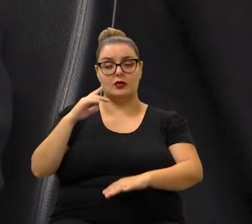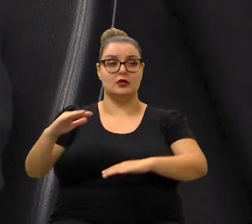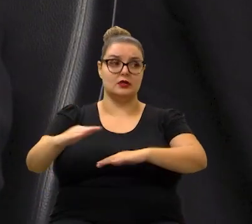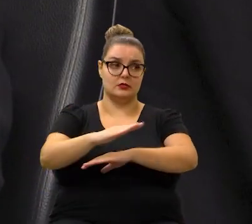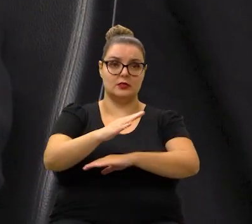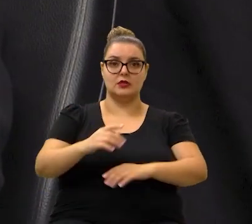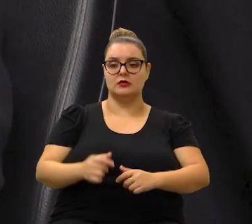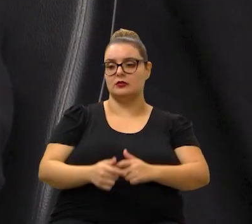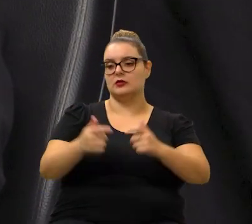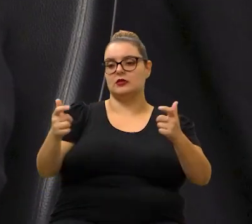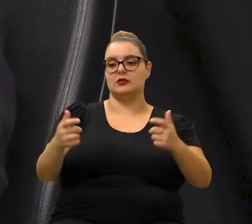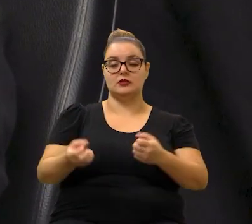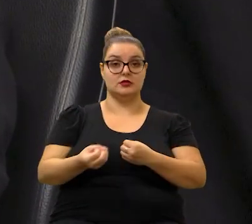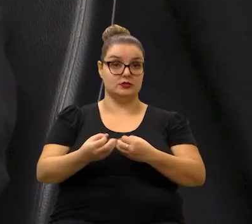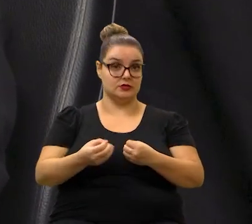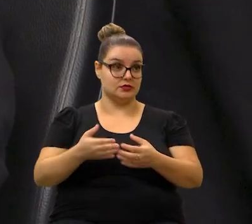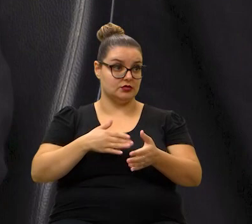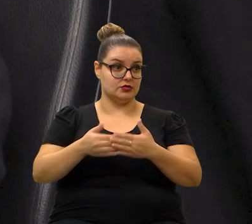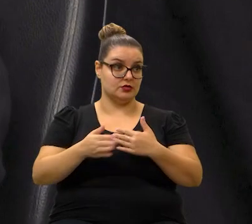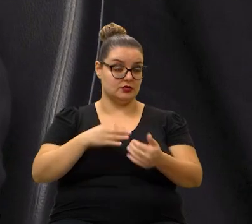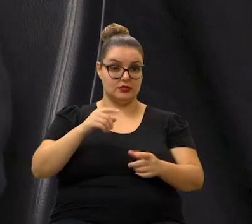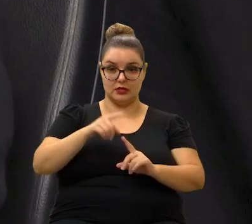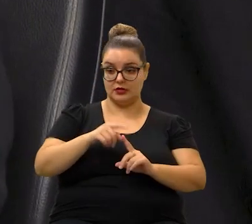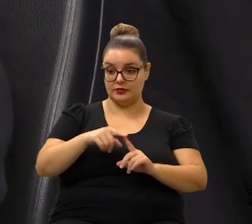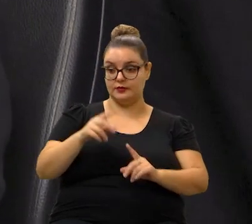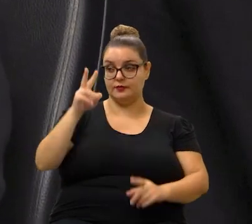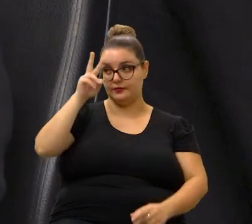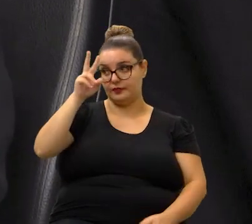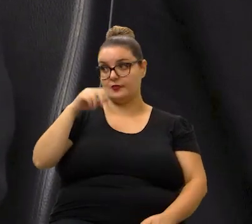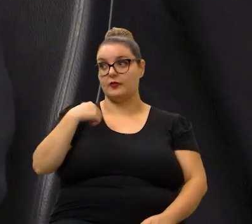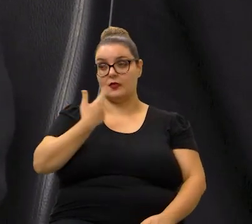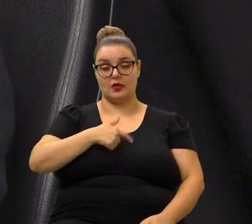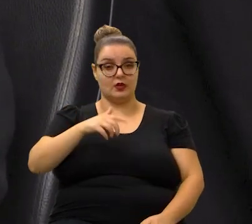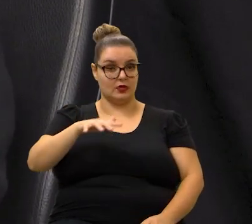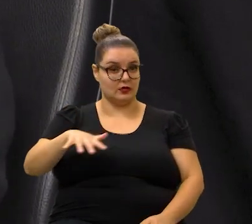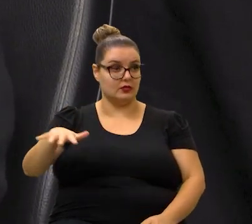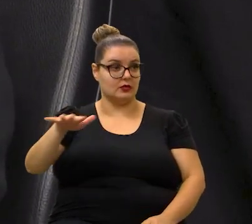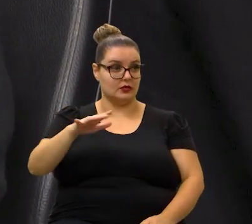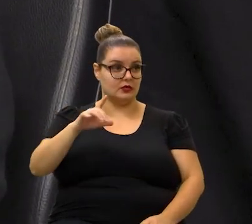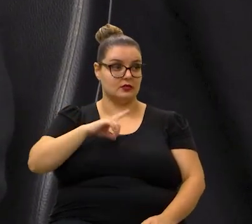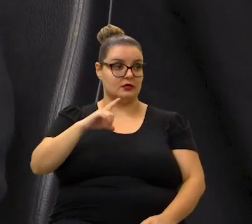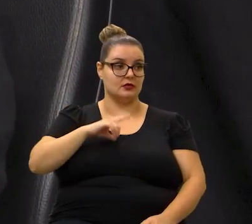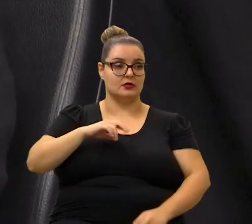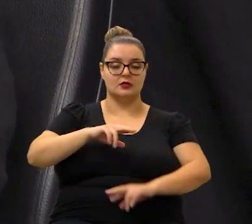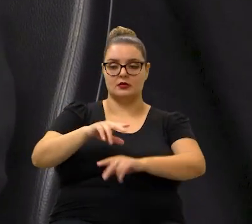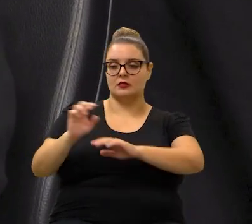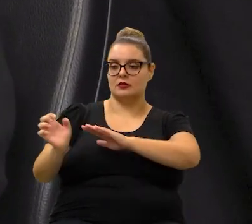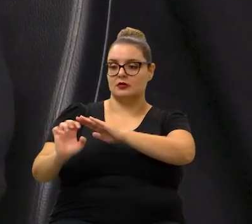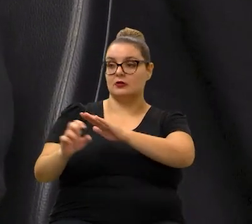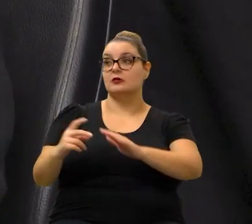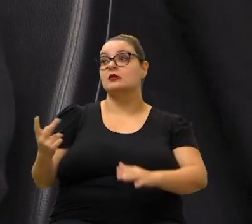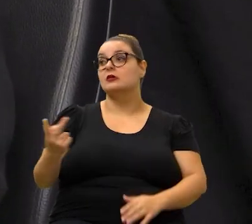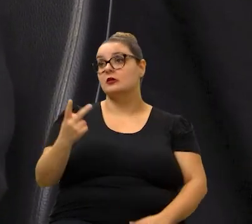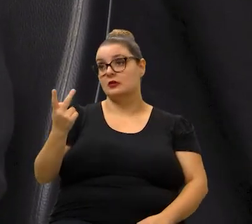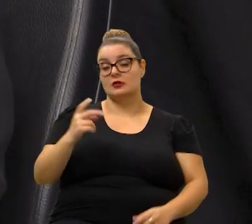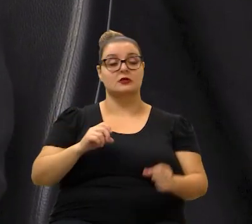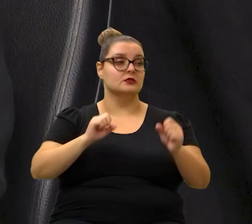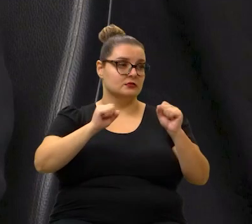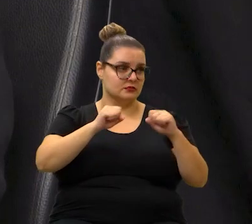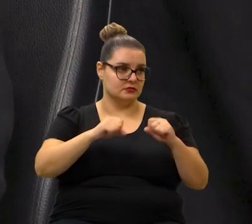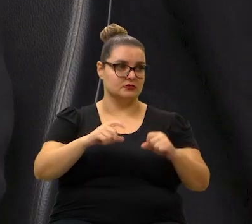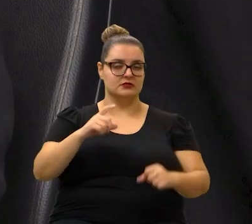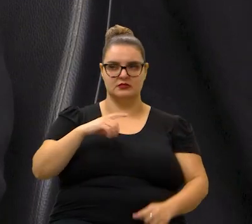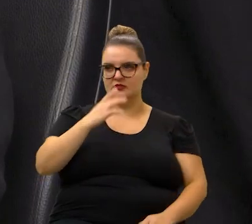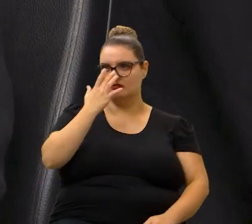informações de qualquer tipo de situação Lembrando que o nosso bairro aquela região tem muitas empresas de valores Sim já